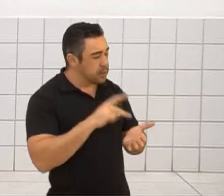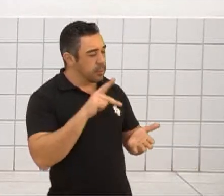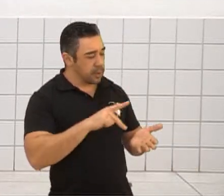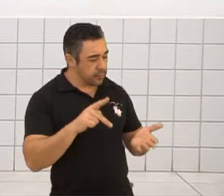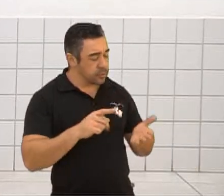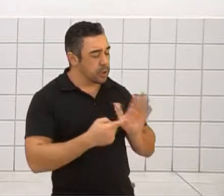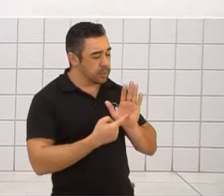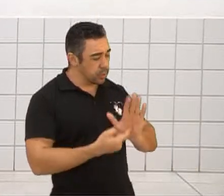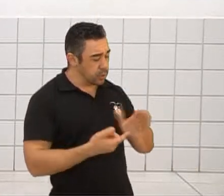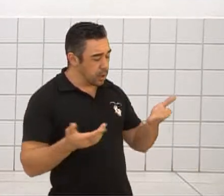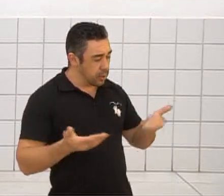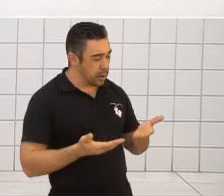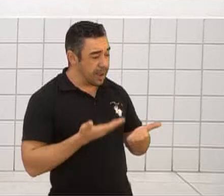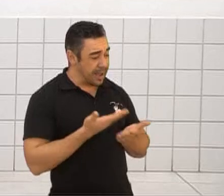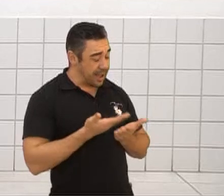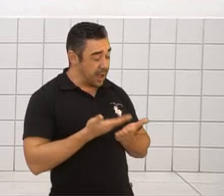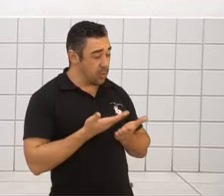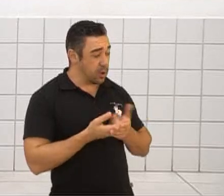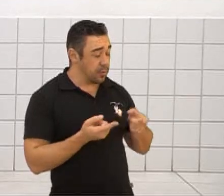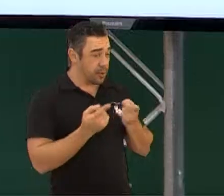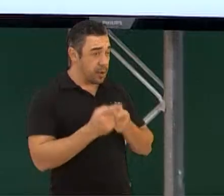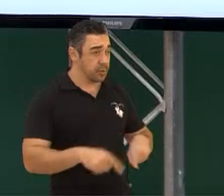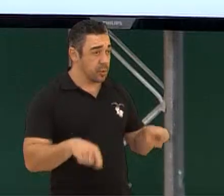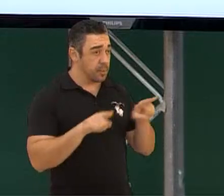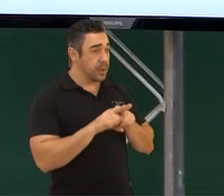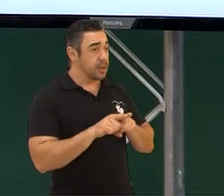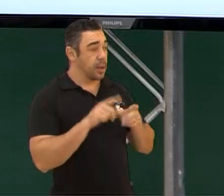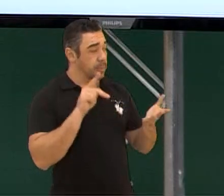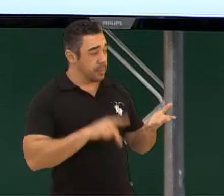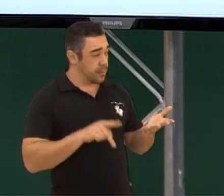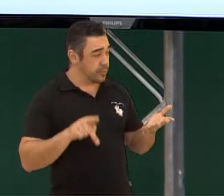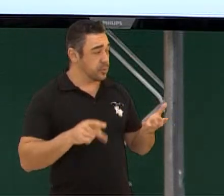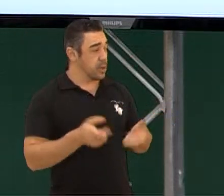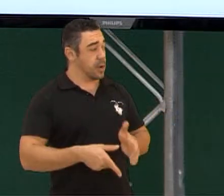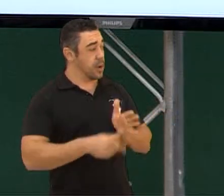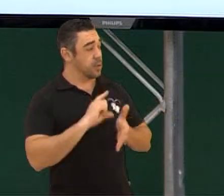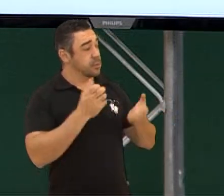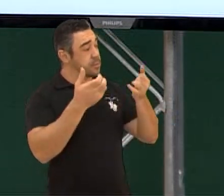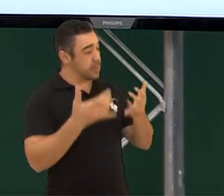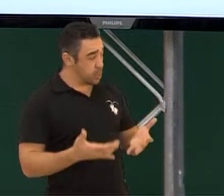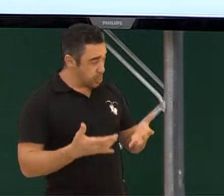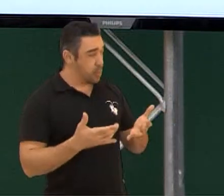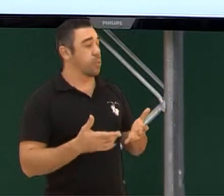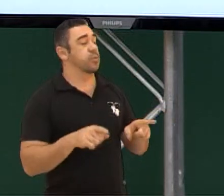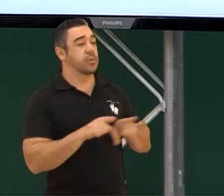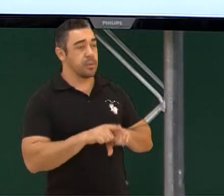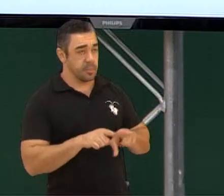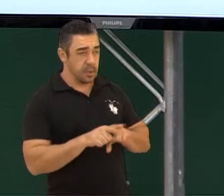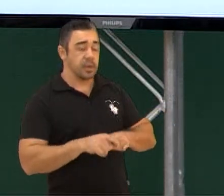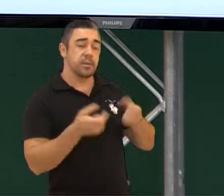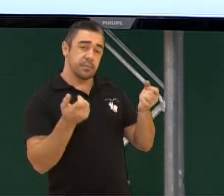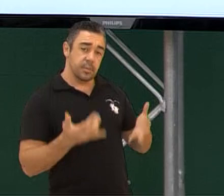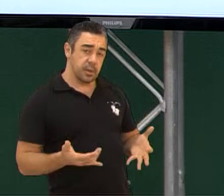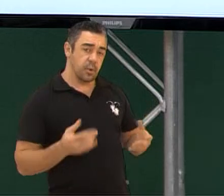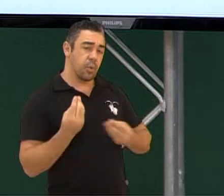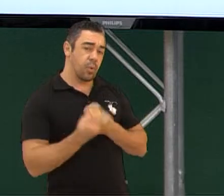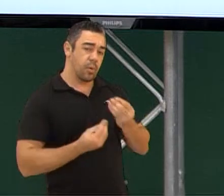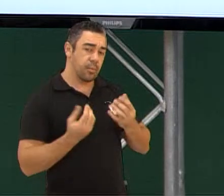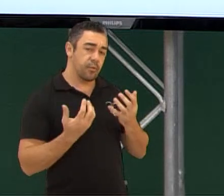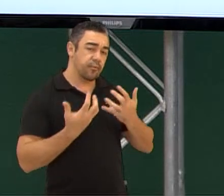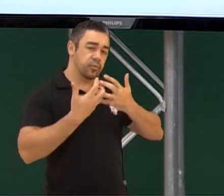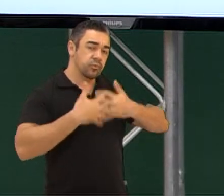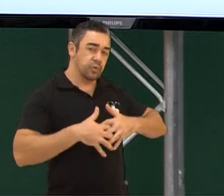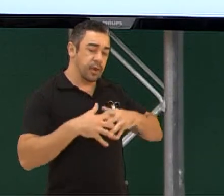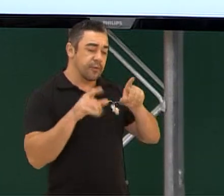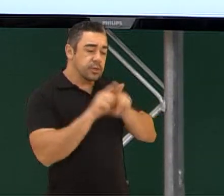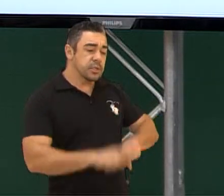aqui, e como essa é uma aula de retomada, a professora nas aulas anteriores citou exatamente, falou ali, explicou sobre a questão dos ciclos, né, que a professora colocou